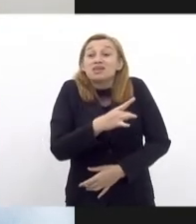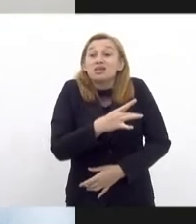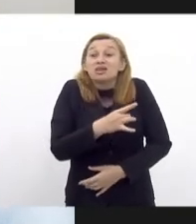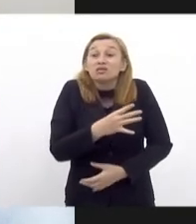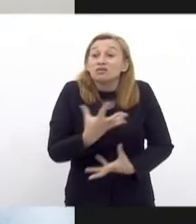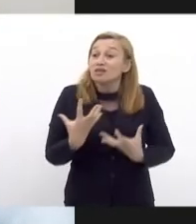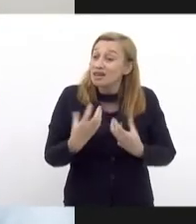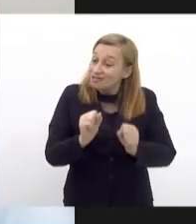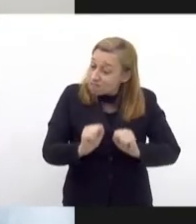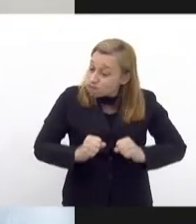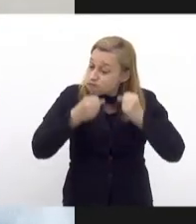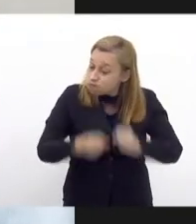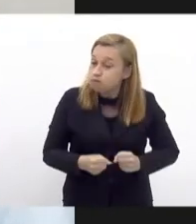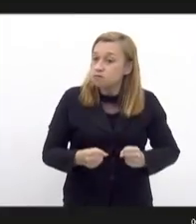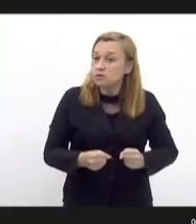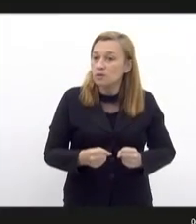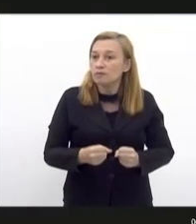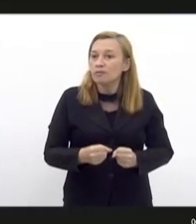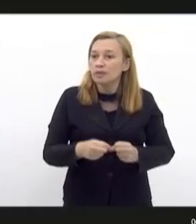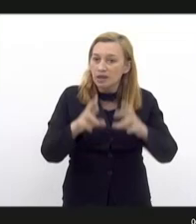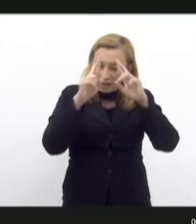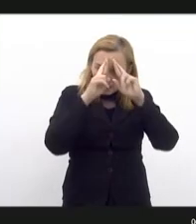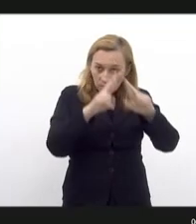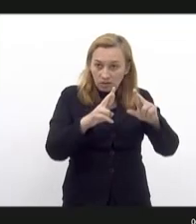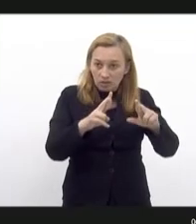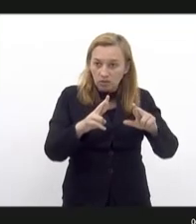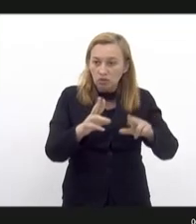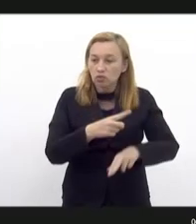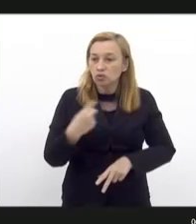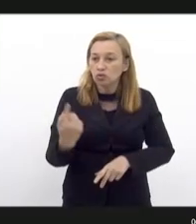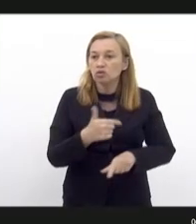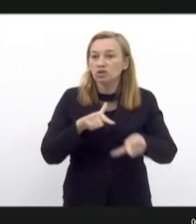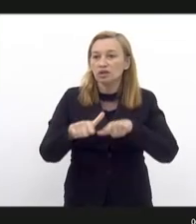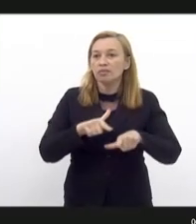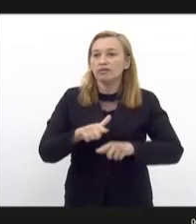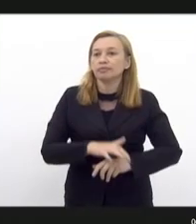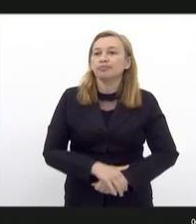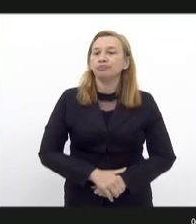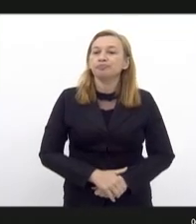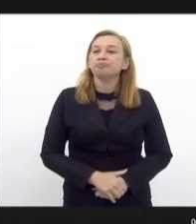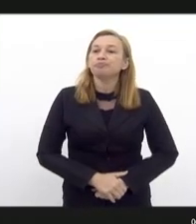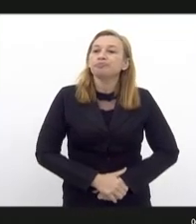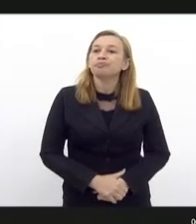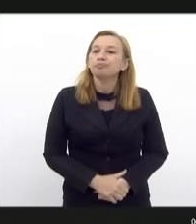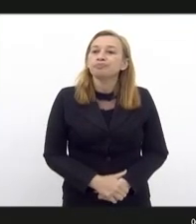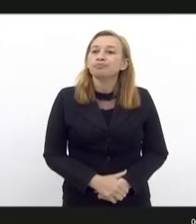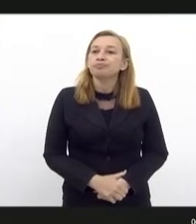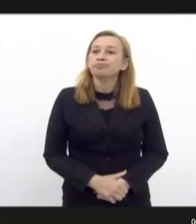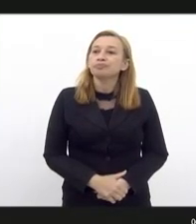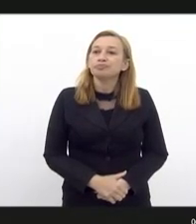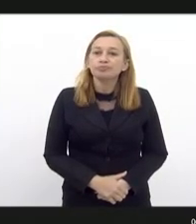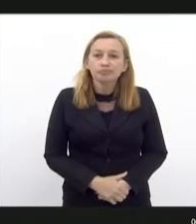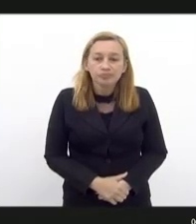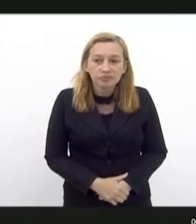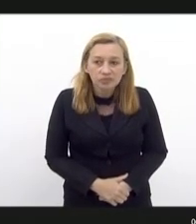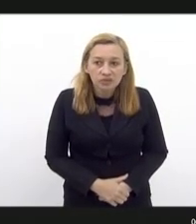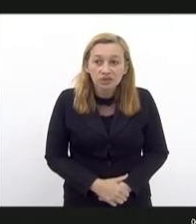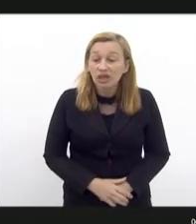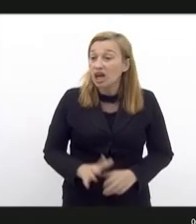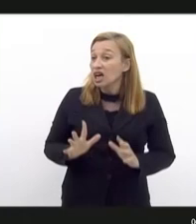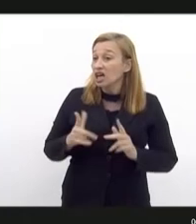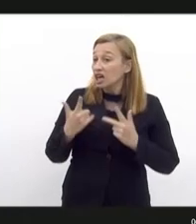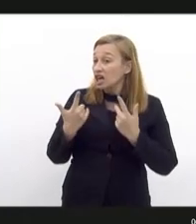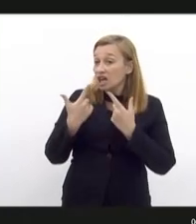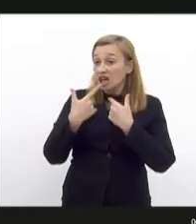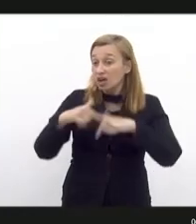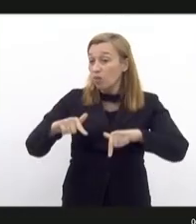a firmeza que a responsabilidade do mandato não obriga. É que nós estamos falando a mesma linguagem.